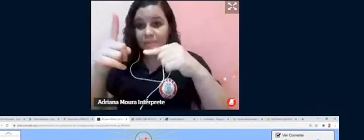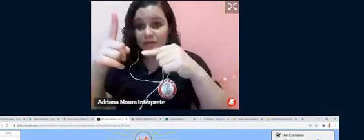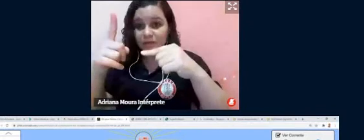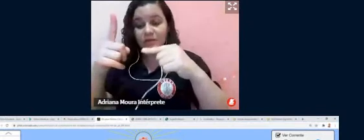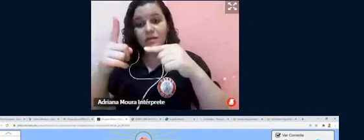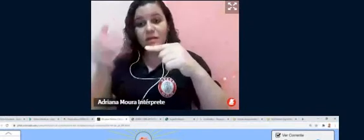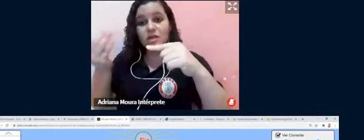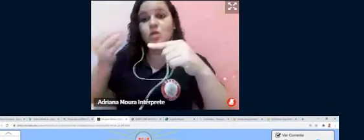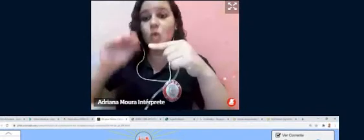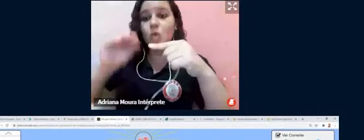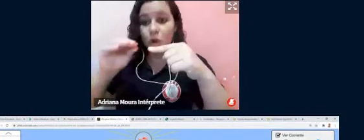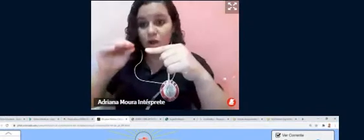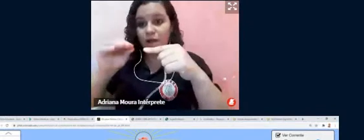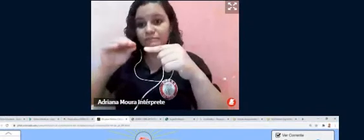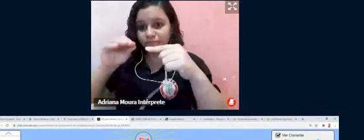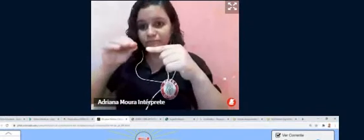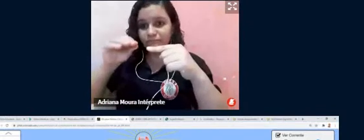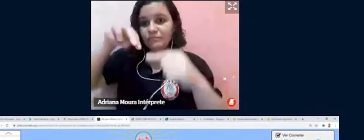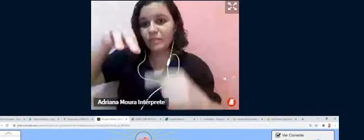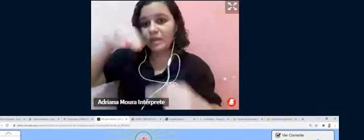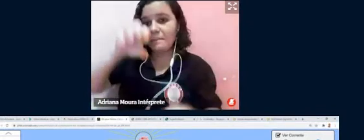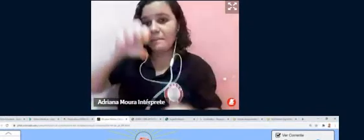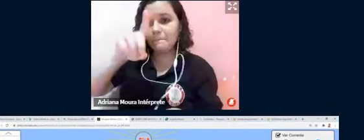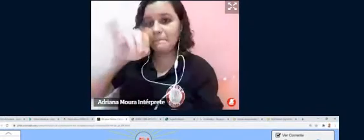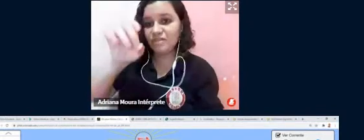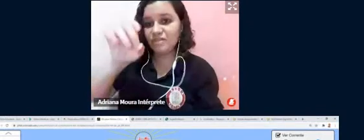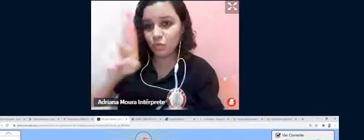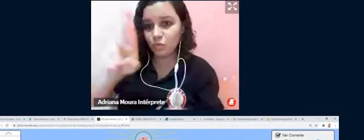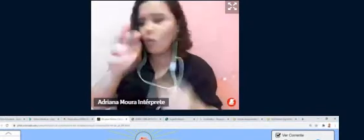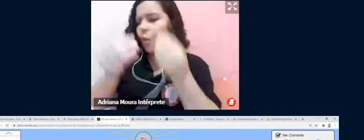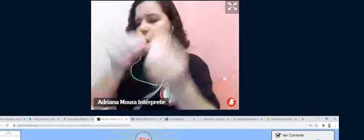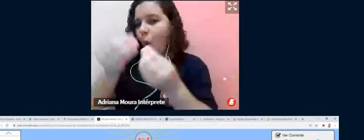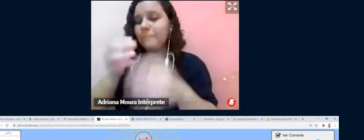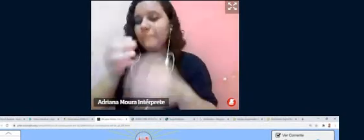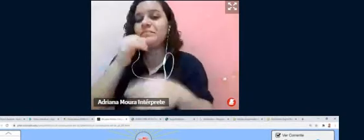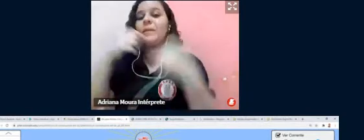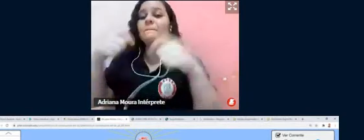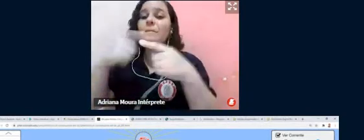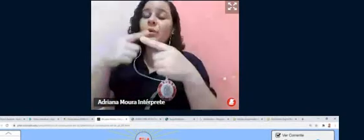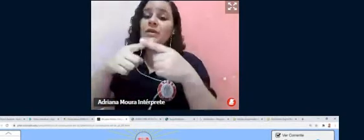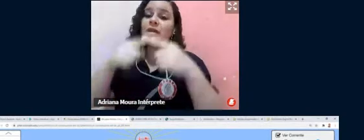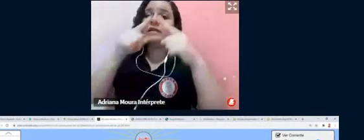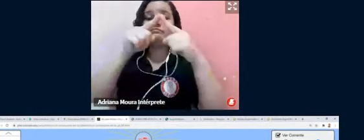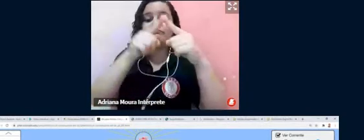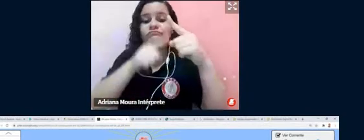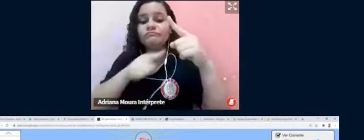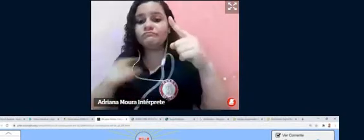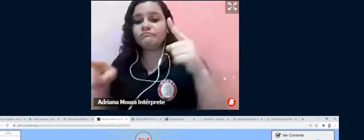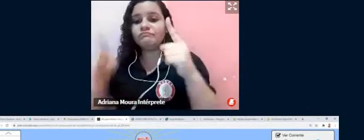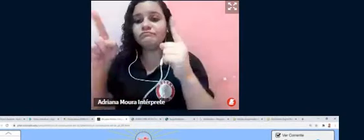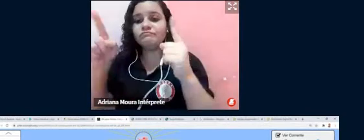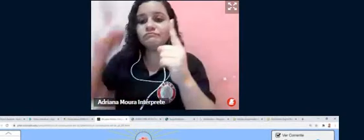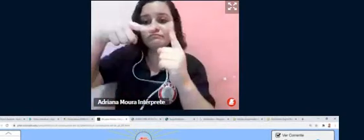abrir o circuito? Eu não tenho como conectar sem abrir o circuito, porque a corrente precisa passar por dentro dele. Então eu vou abrir